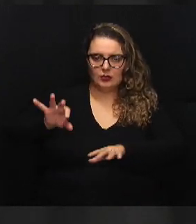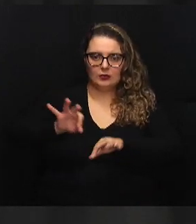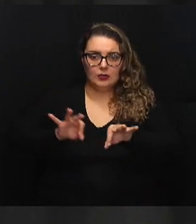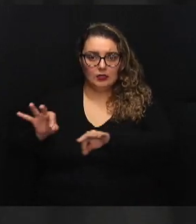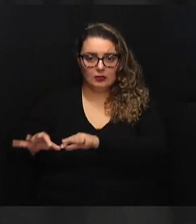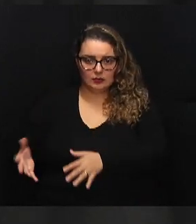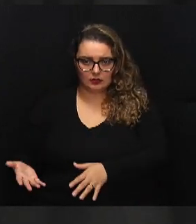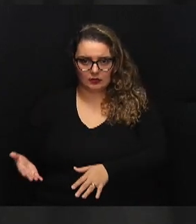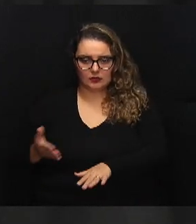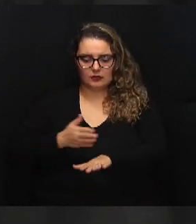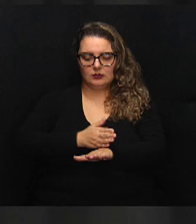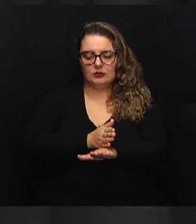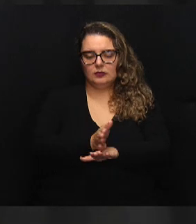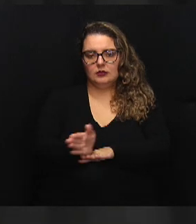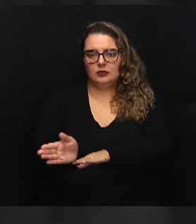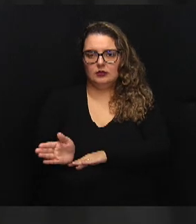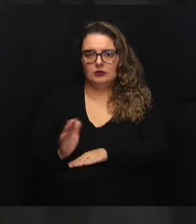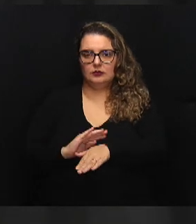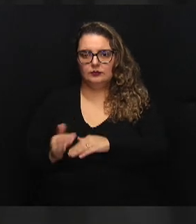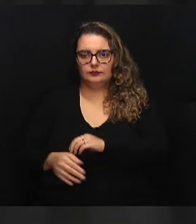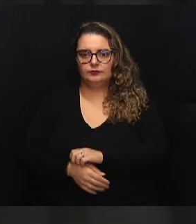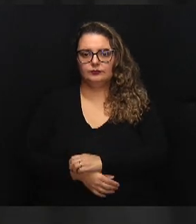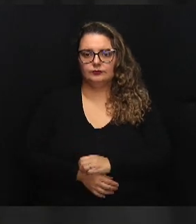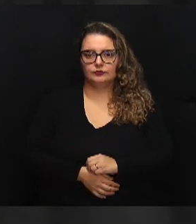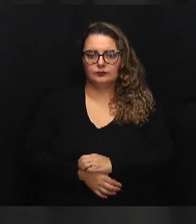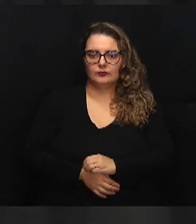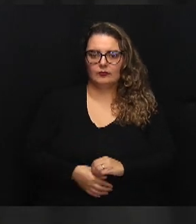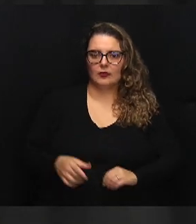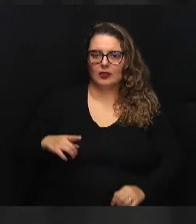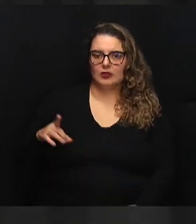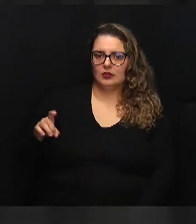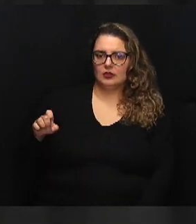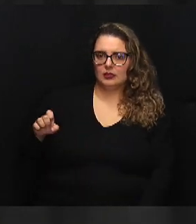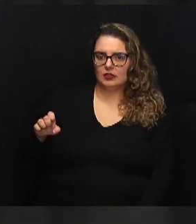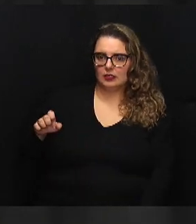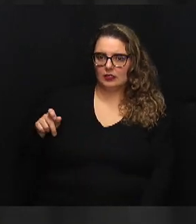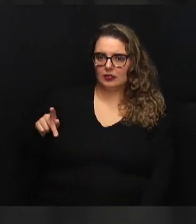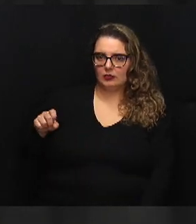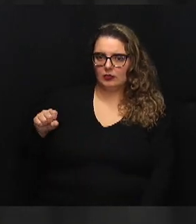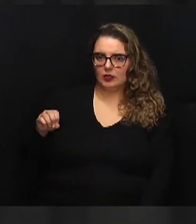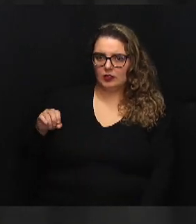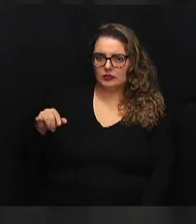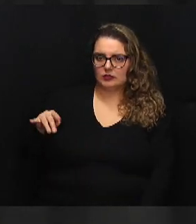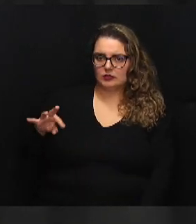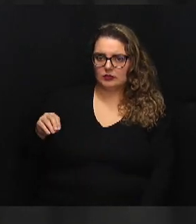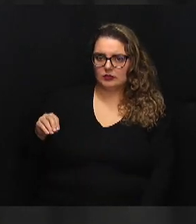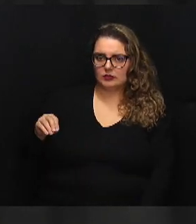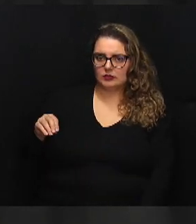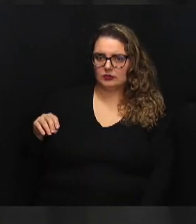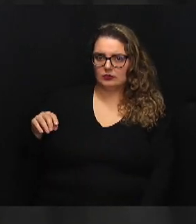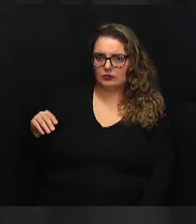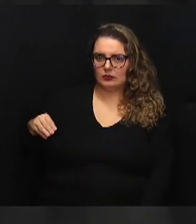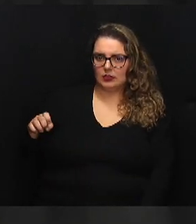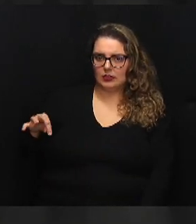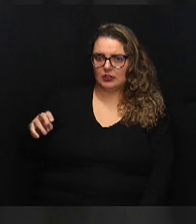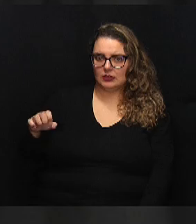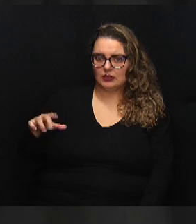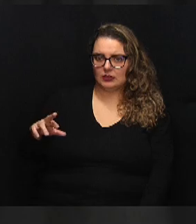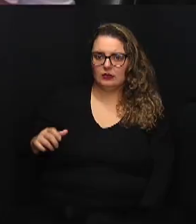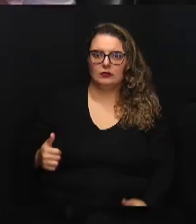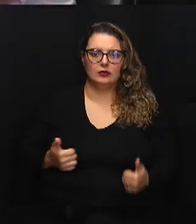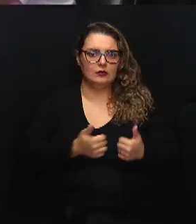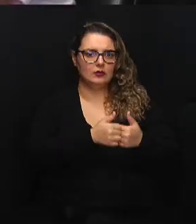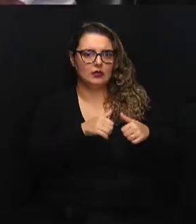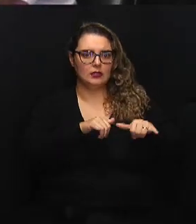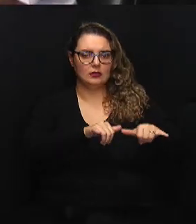a entrada do bairro seria lá onde aquele depósito de material, como é que chama? Lá fica do lado do mercado? Não, que